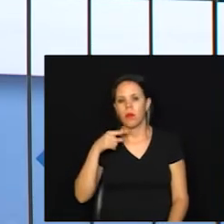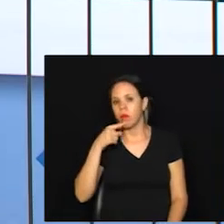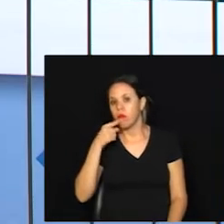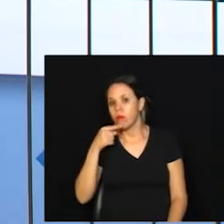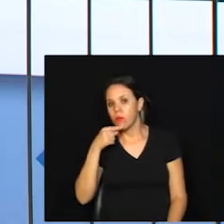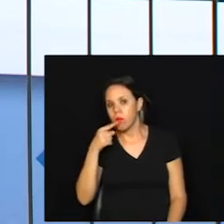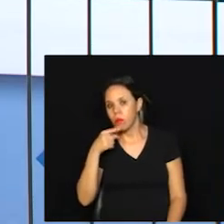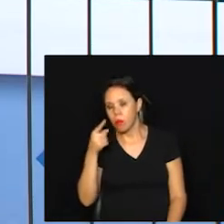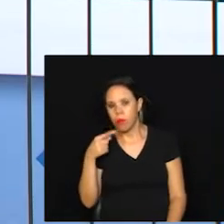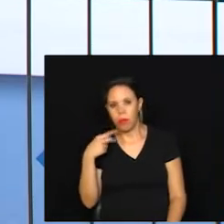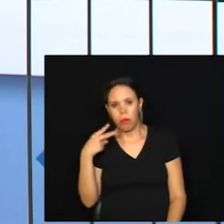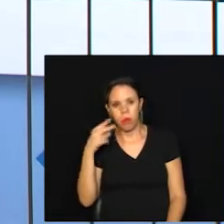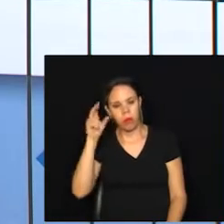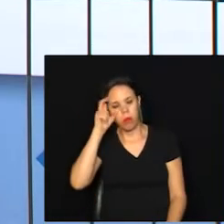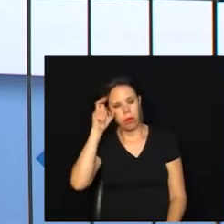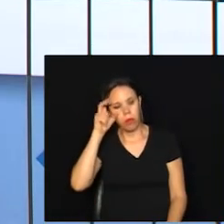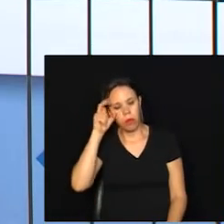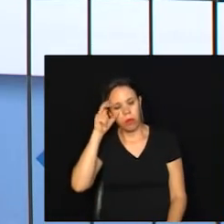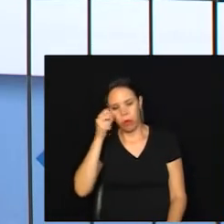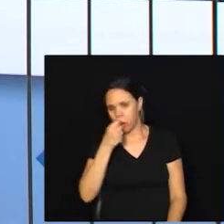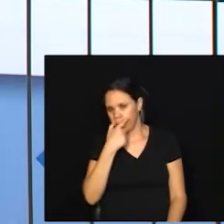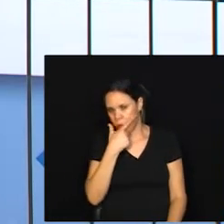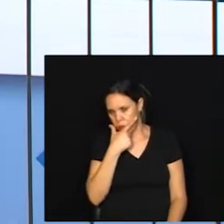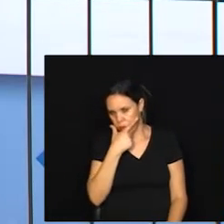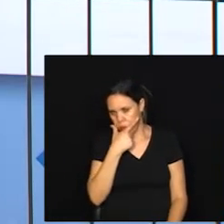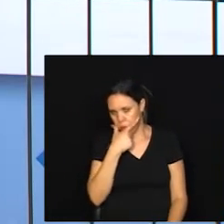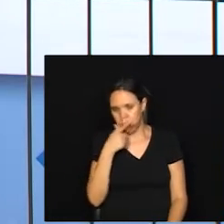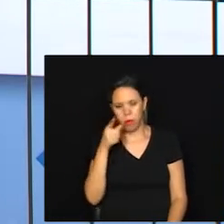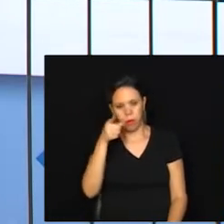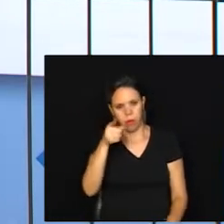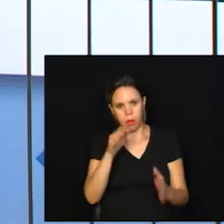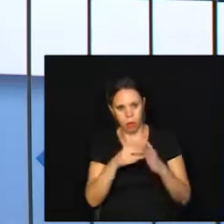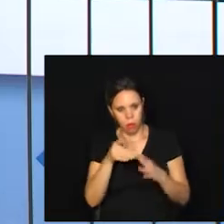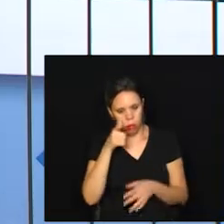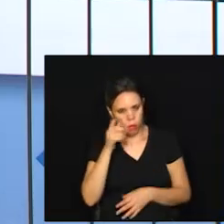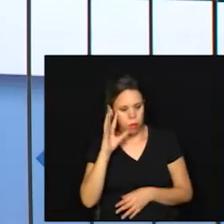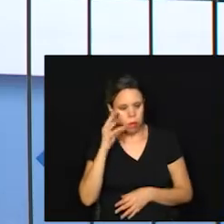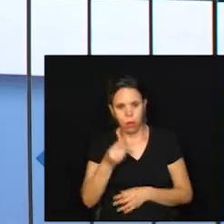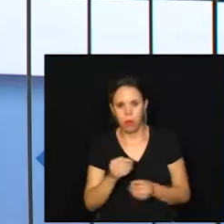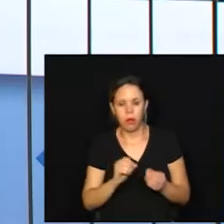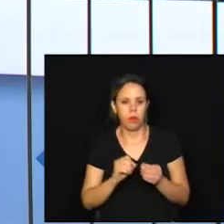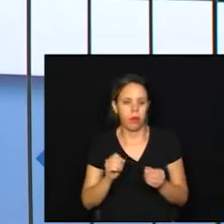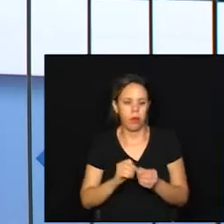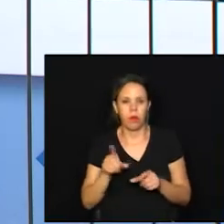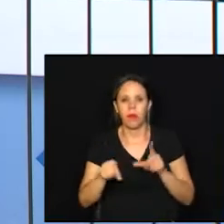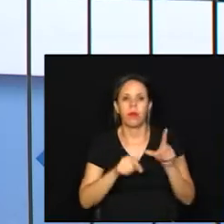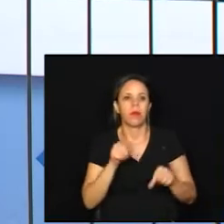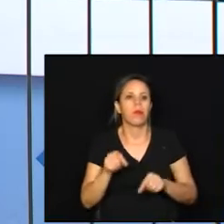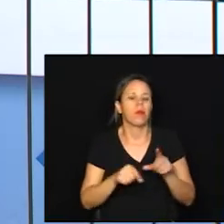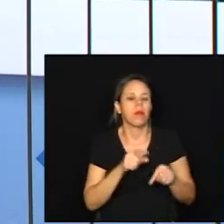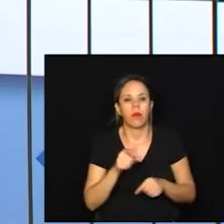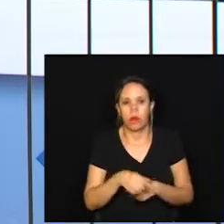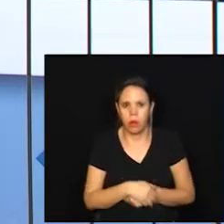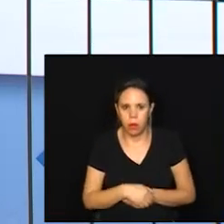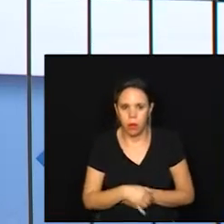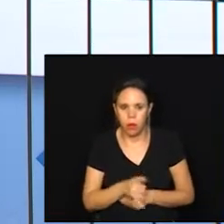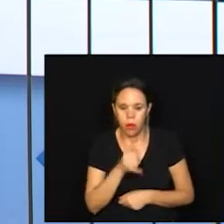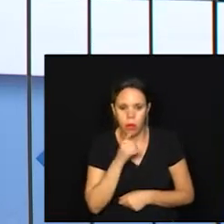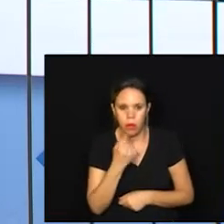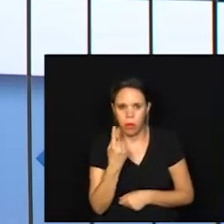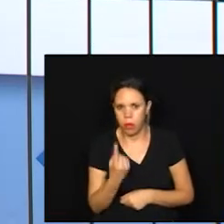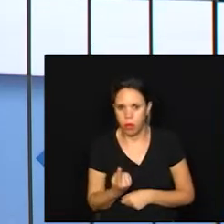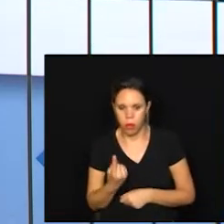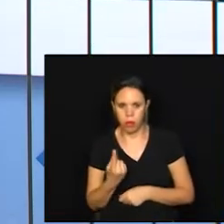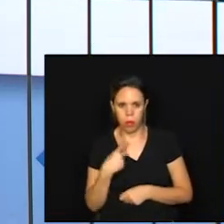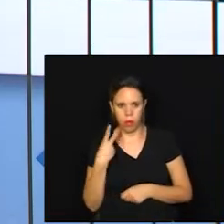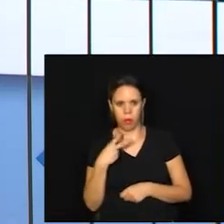Magoga, Carlinhos Camelô e Marrom Cunha. Para você que está aí em casa entender como é feita essa escolha, é o seguinte: o